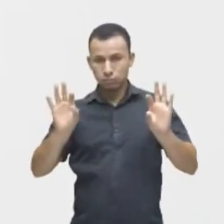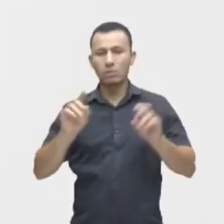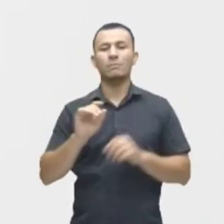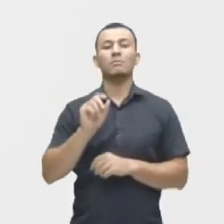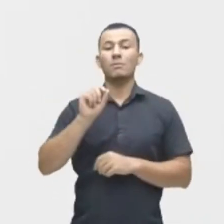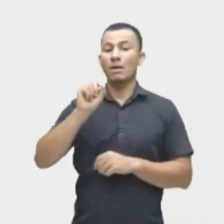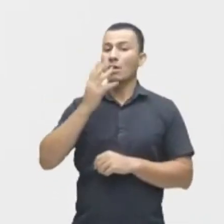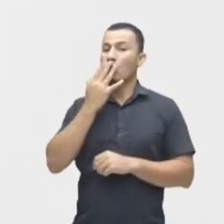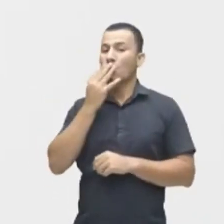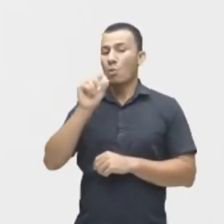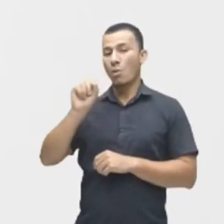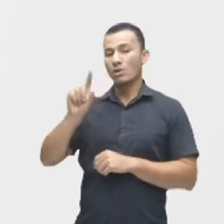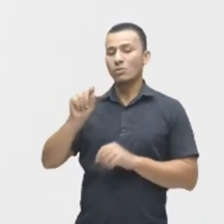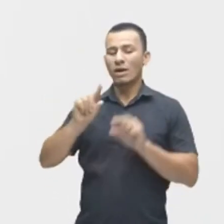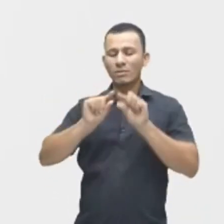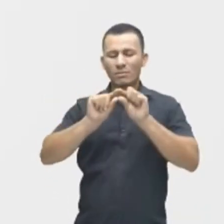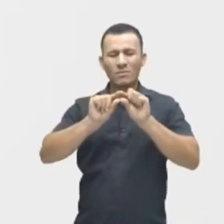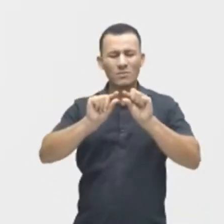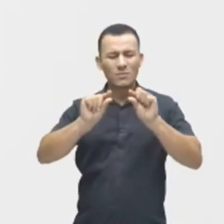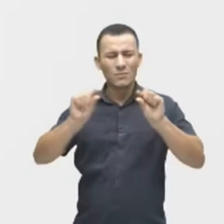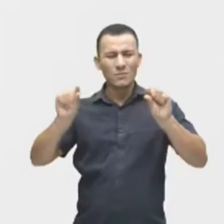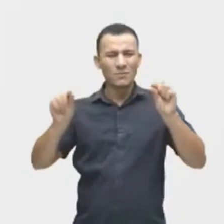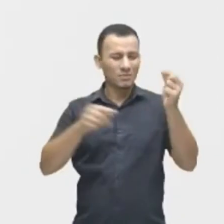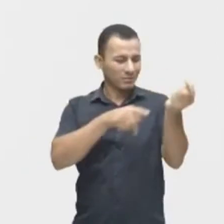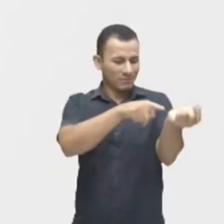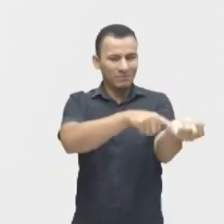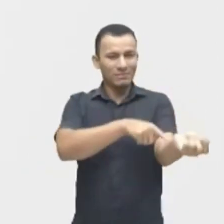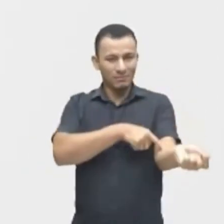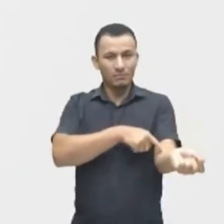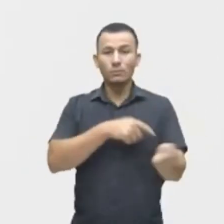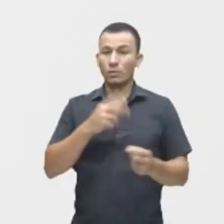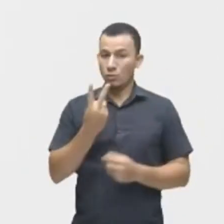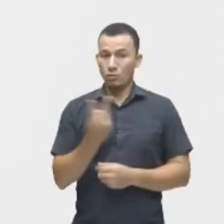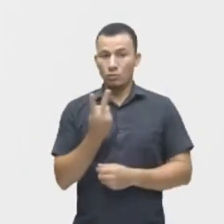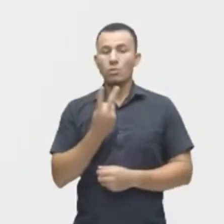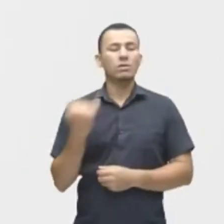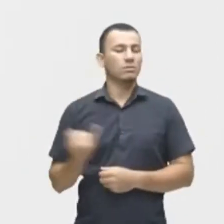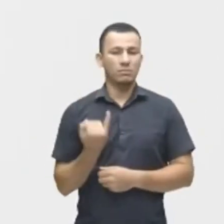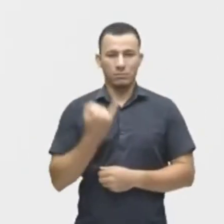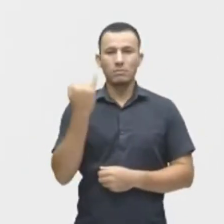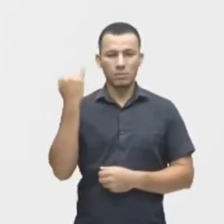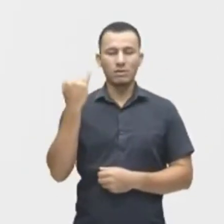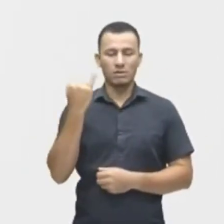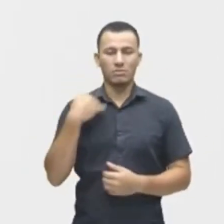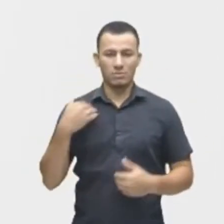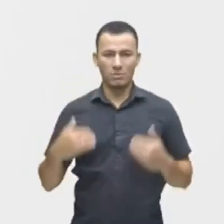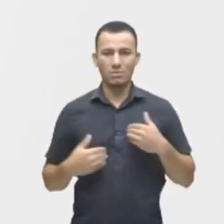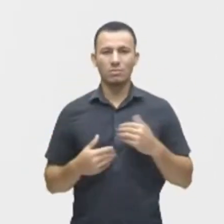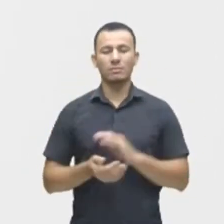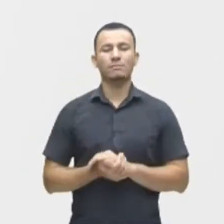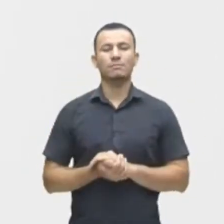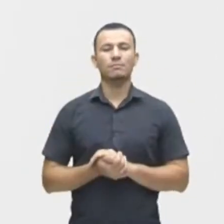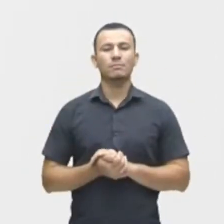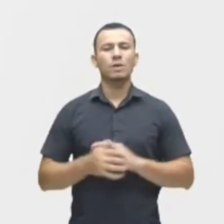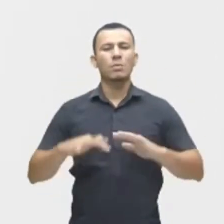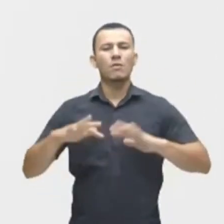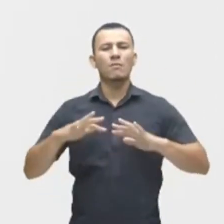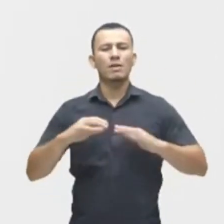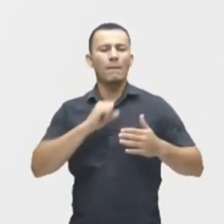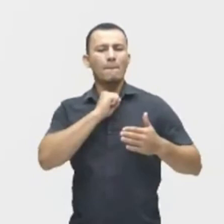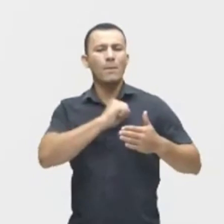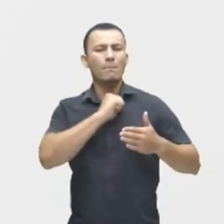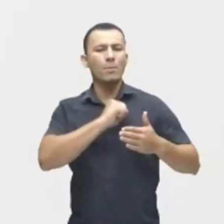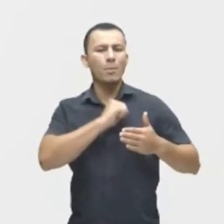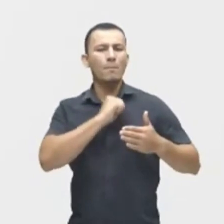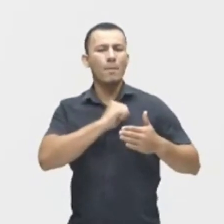azul as veias, né? São esses dois vasos muito importantes nessa situação. Batimentos cardíacos, né? Vocês